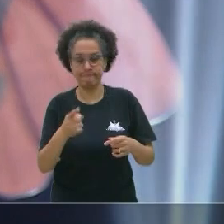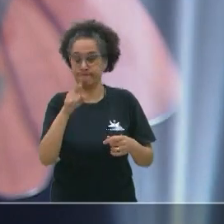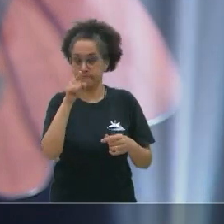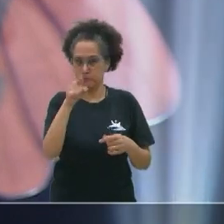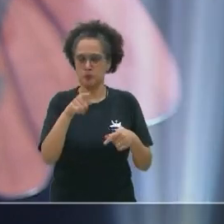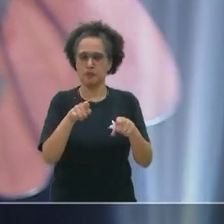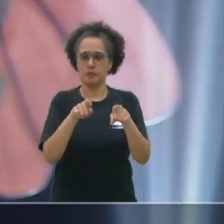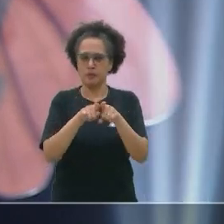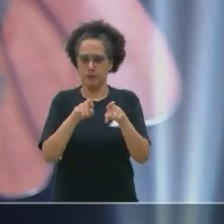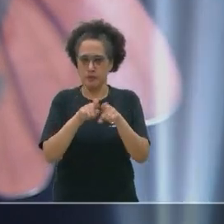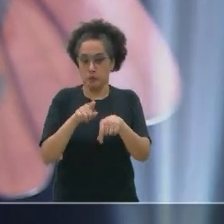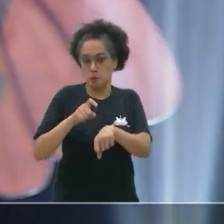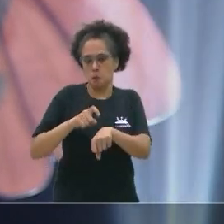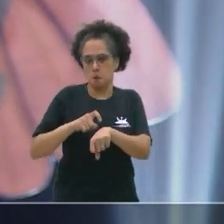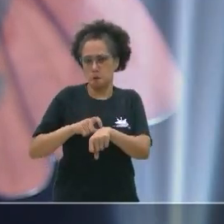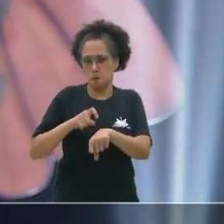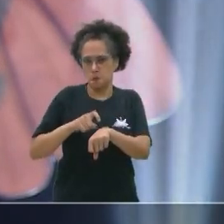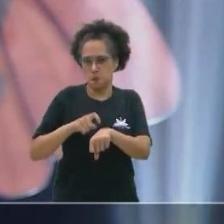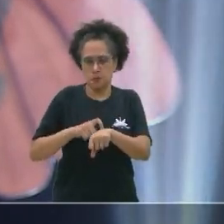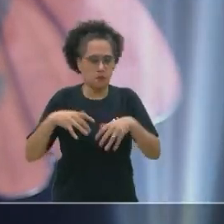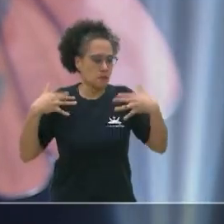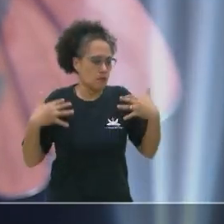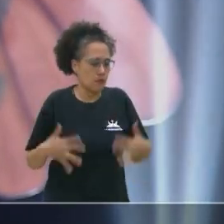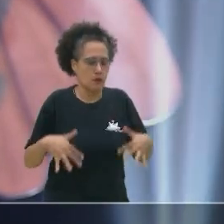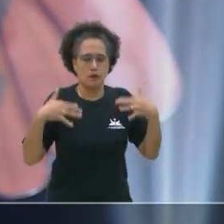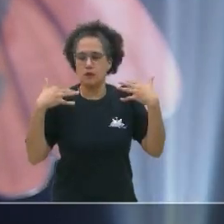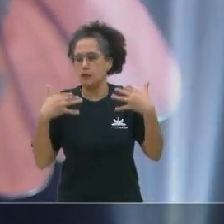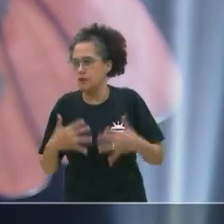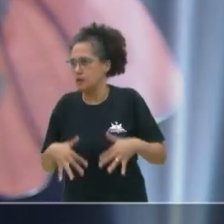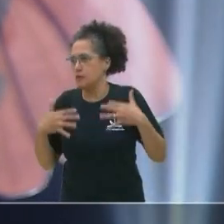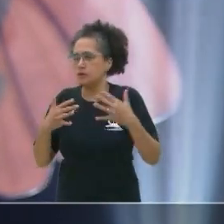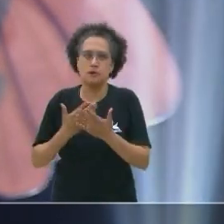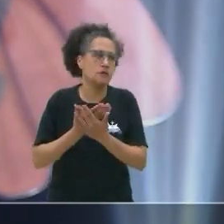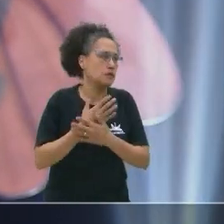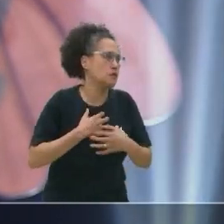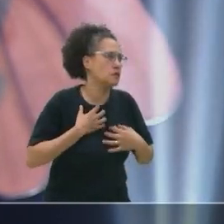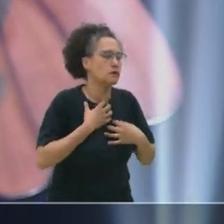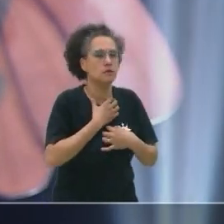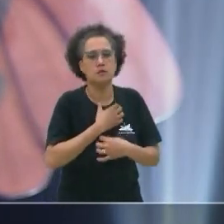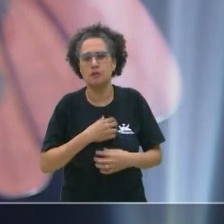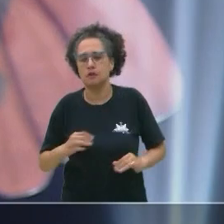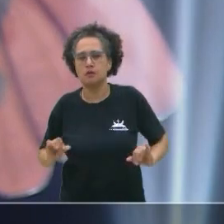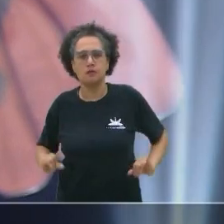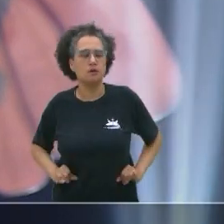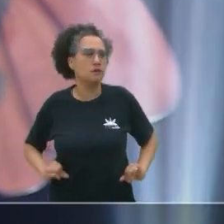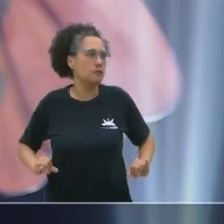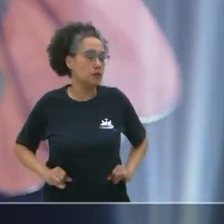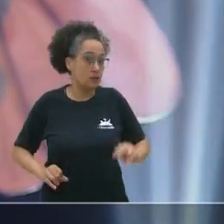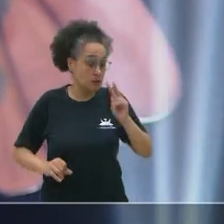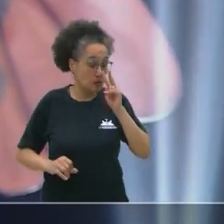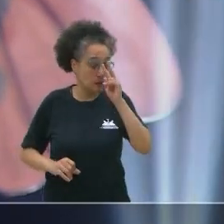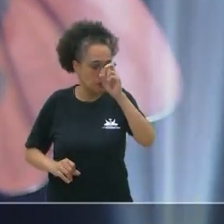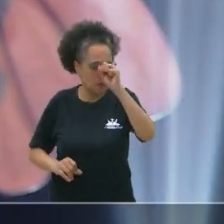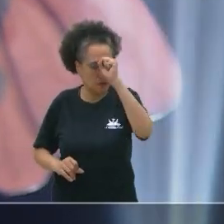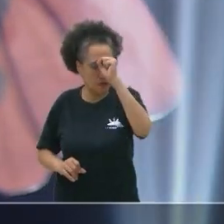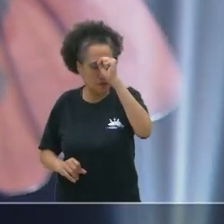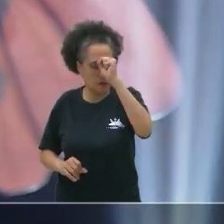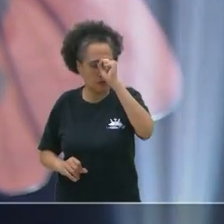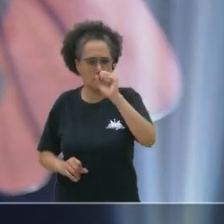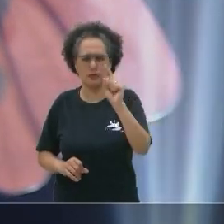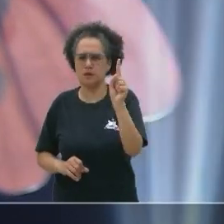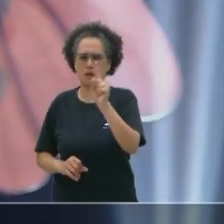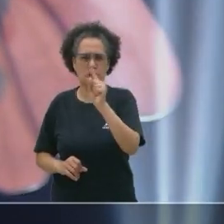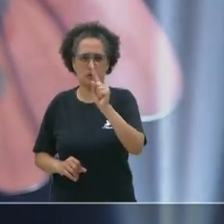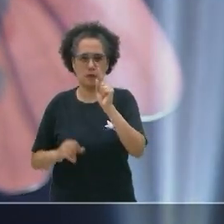está passando por este momento de desespero, de angústia, de sofrimento intenso, não olhe ao